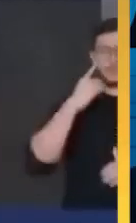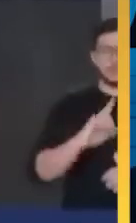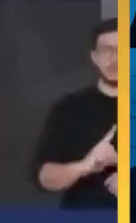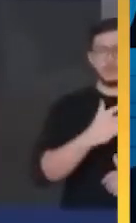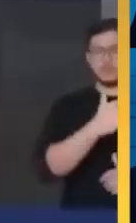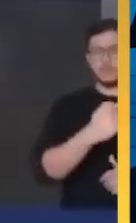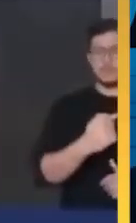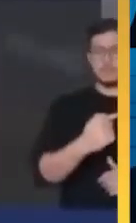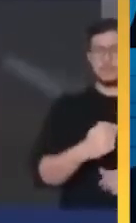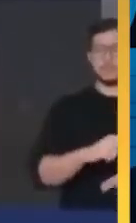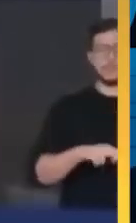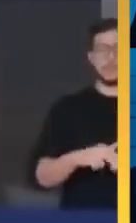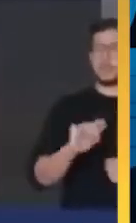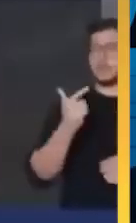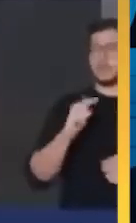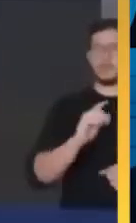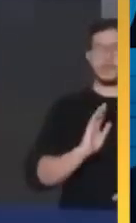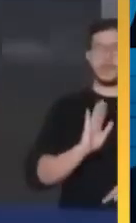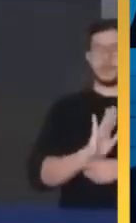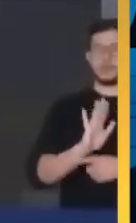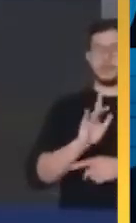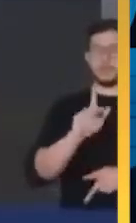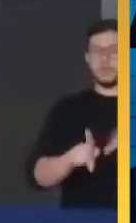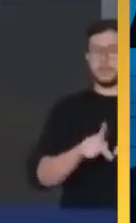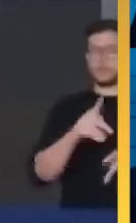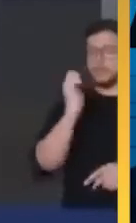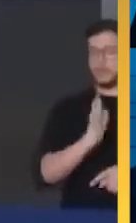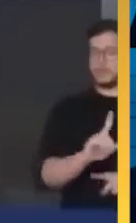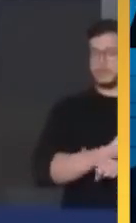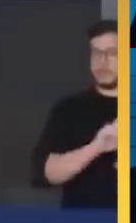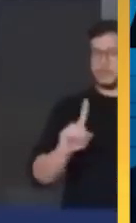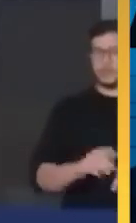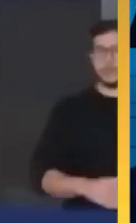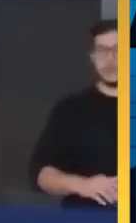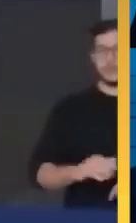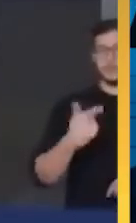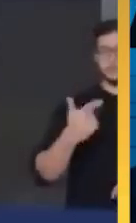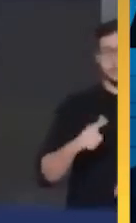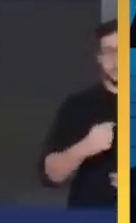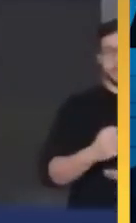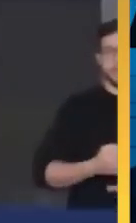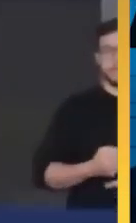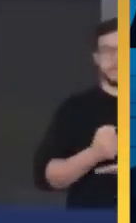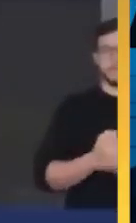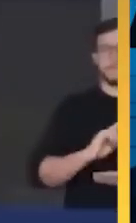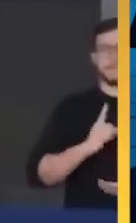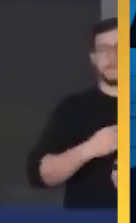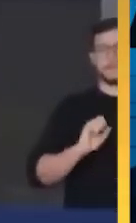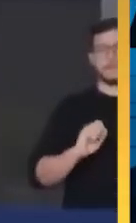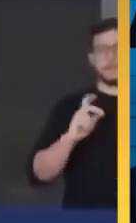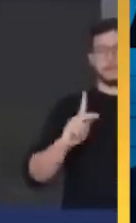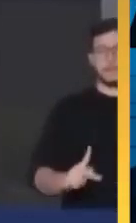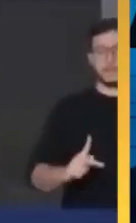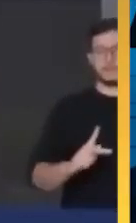de 2022 o que ele não atende o que o povo brasileiro precisa ele não recompensa os nossos